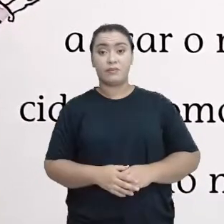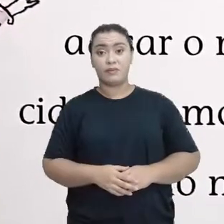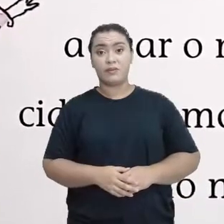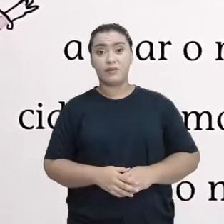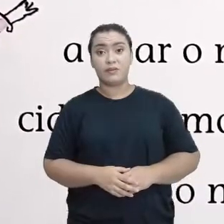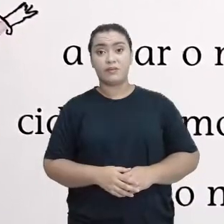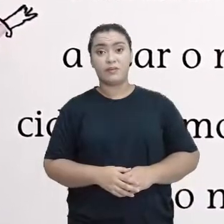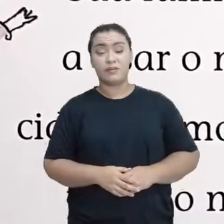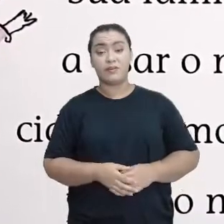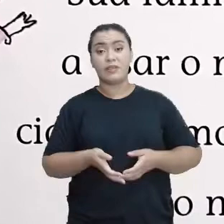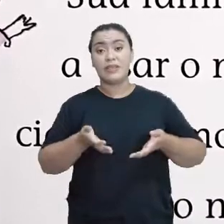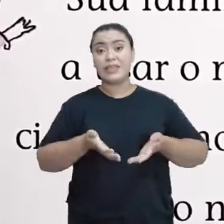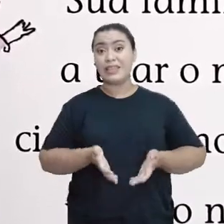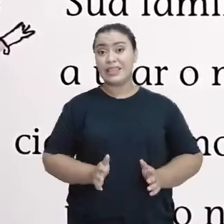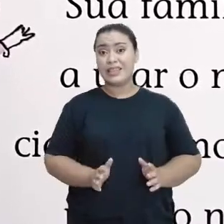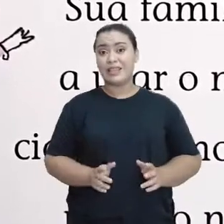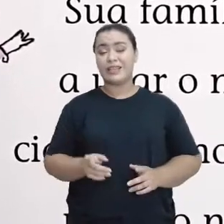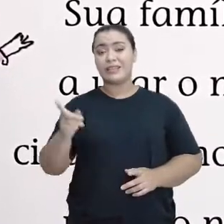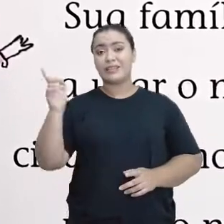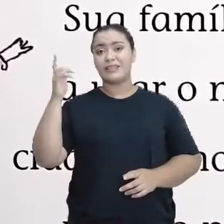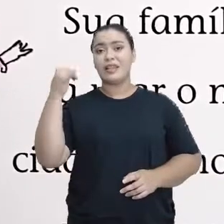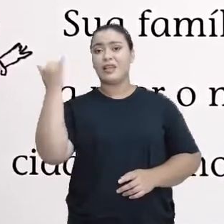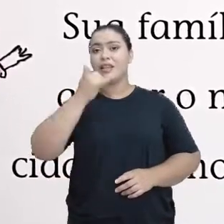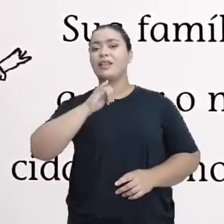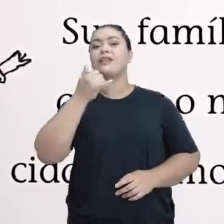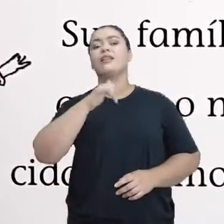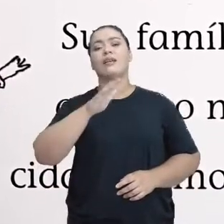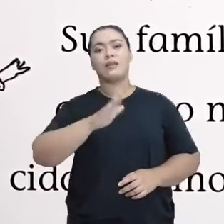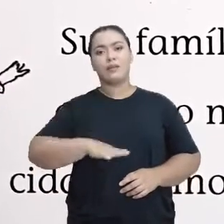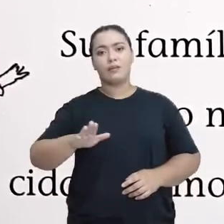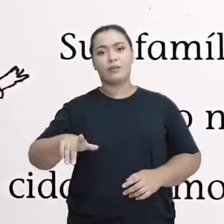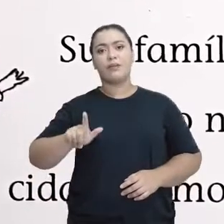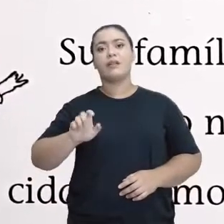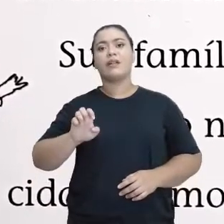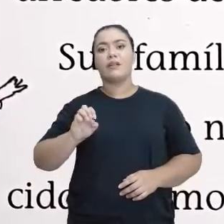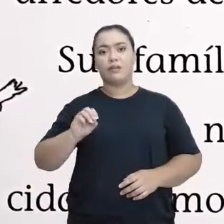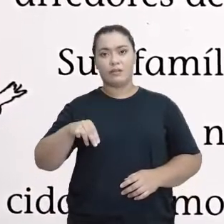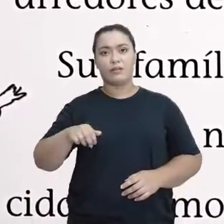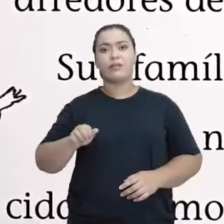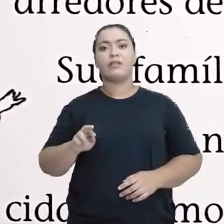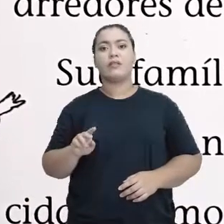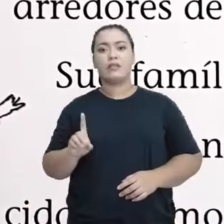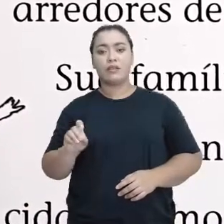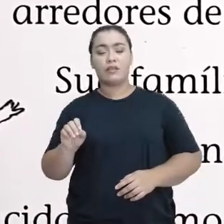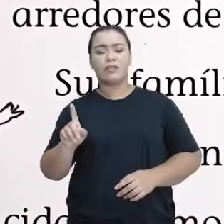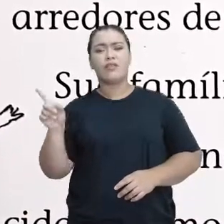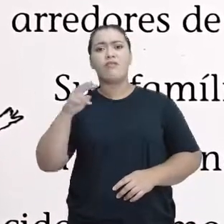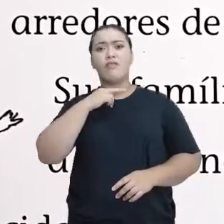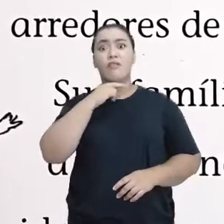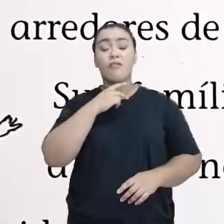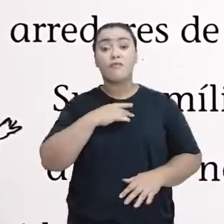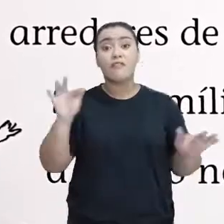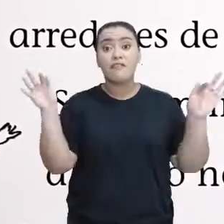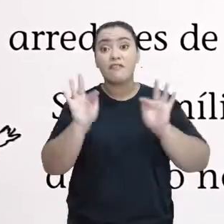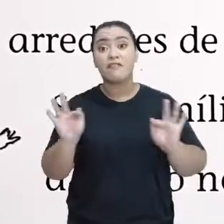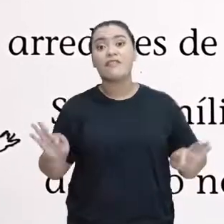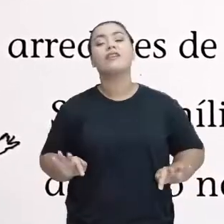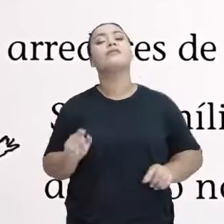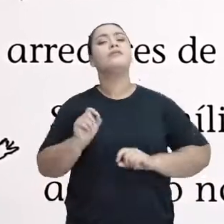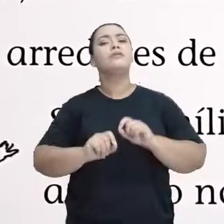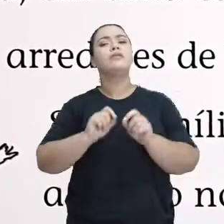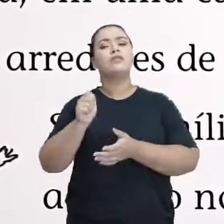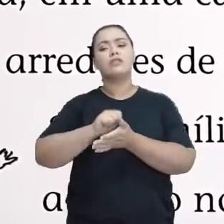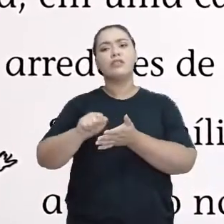1452, nasceu, na Itália, um menino chamado Leonardo. Seu avô ficou tão feliz que chegou a escrever sobre